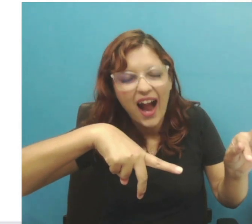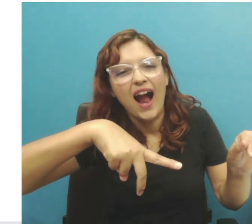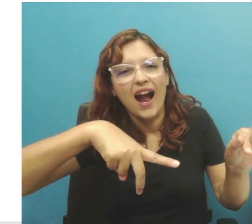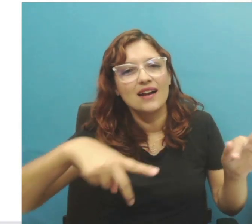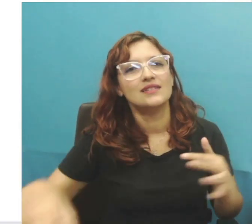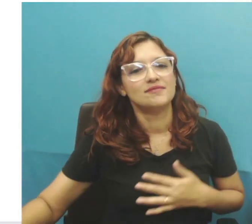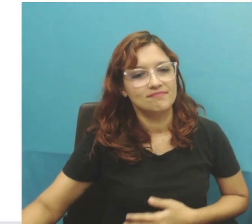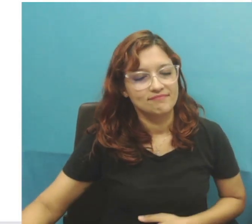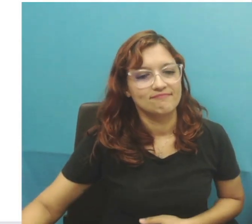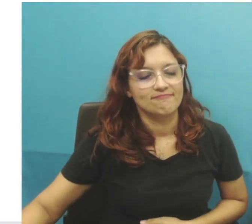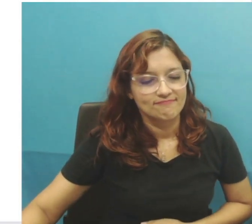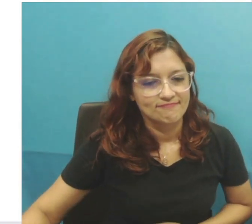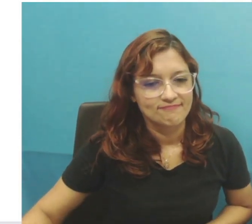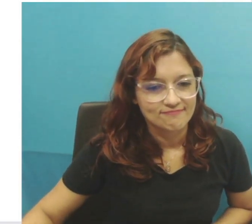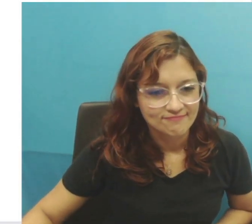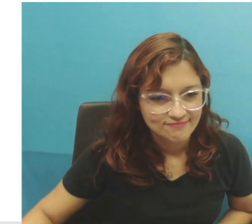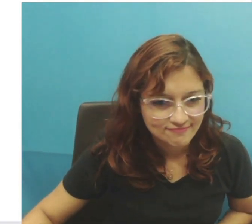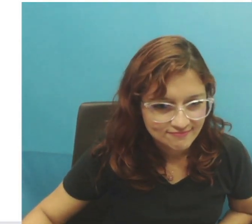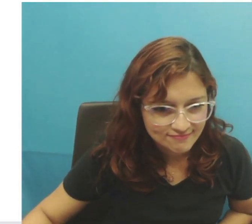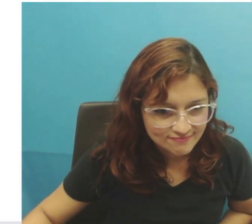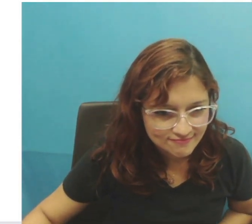mesa.